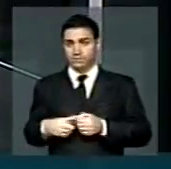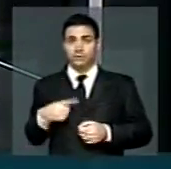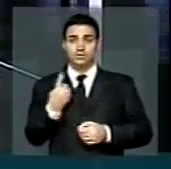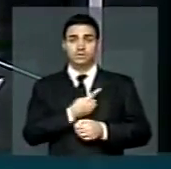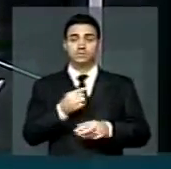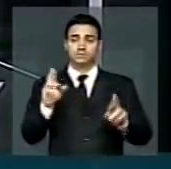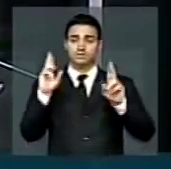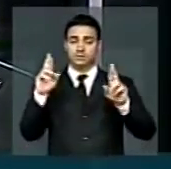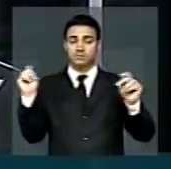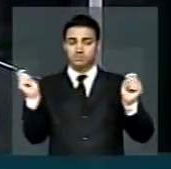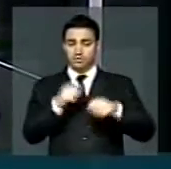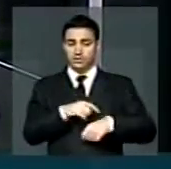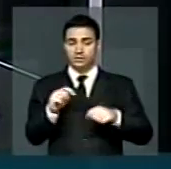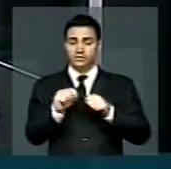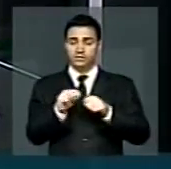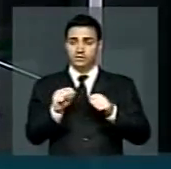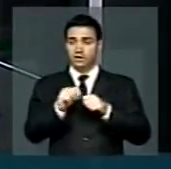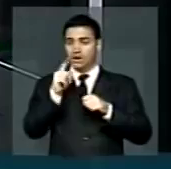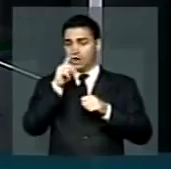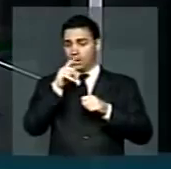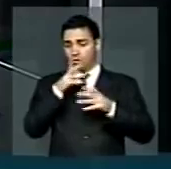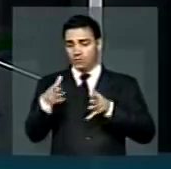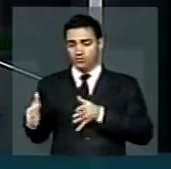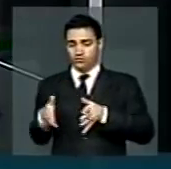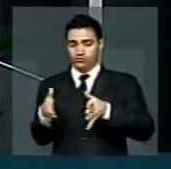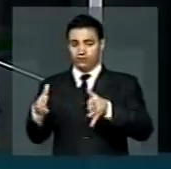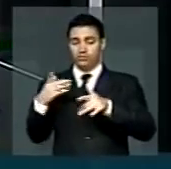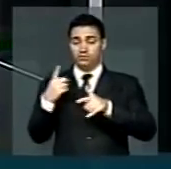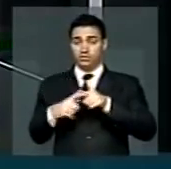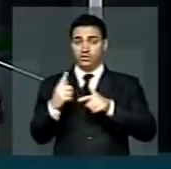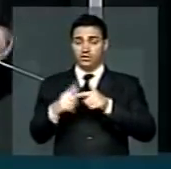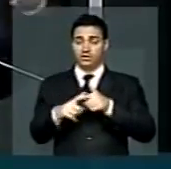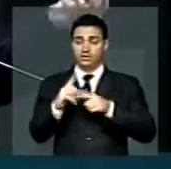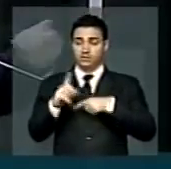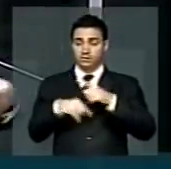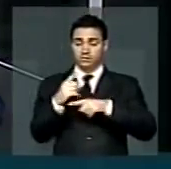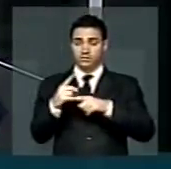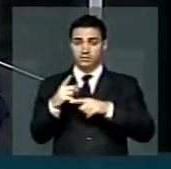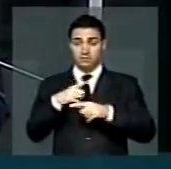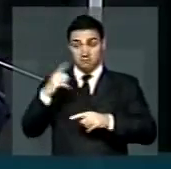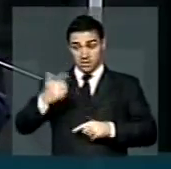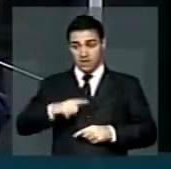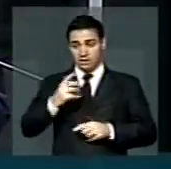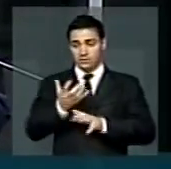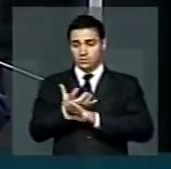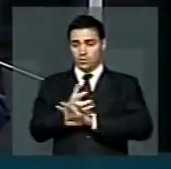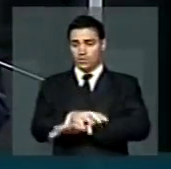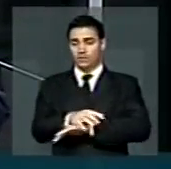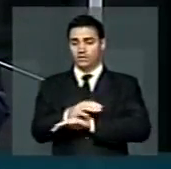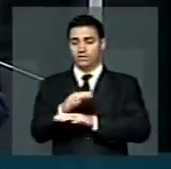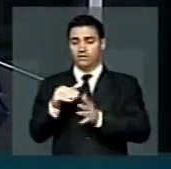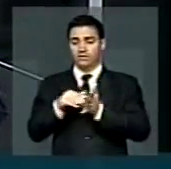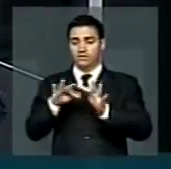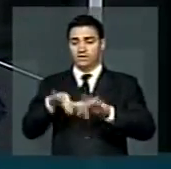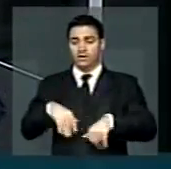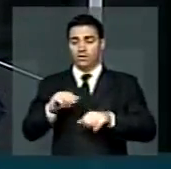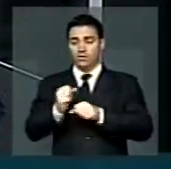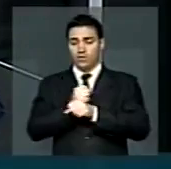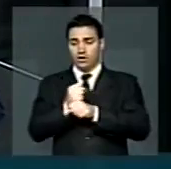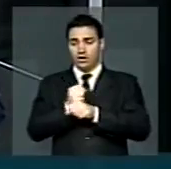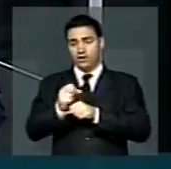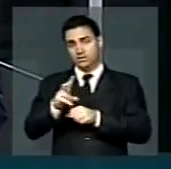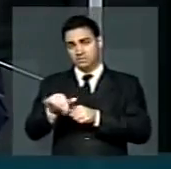que possa colocar água nos canais, porque quando chegar ainda mais a seca no final do ano, a gente tenha como tirar